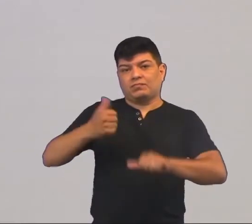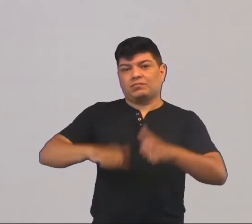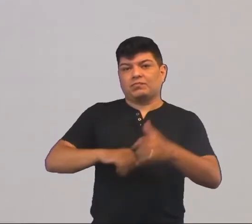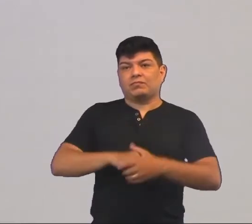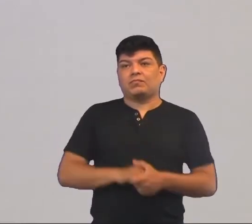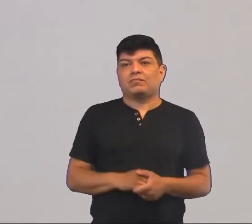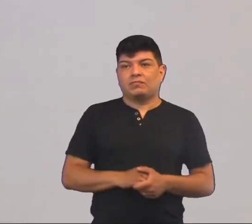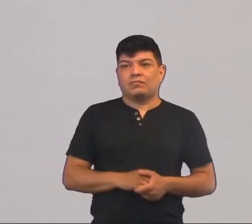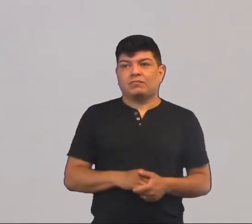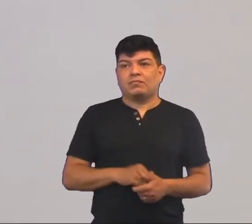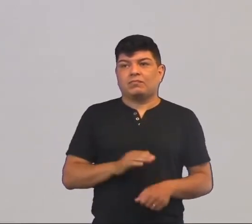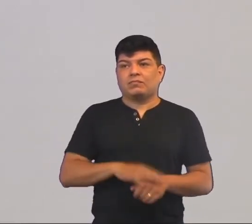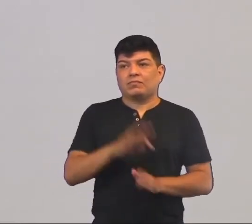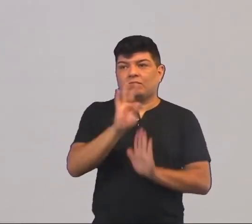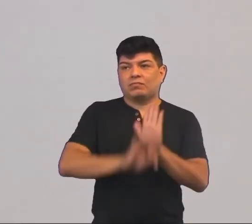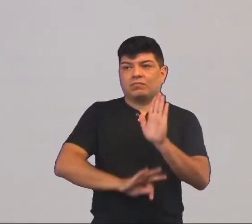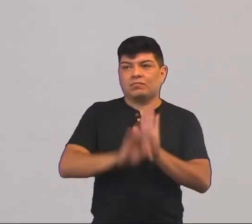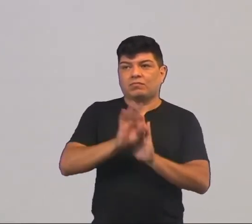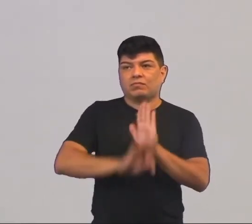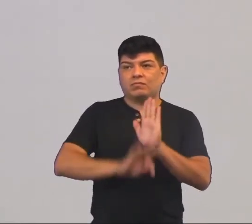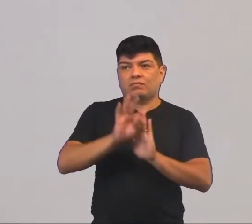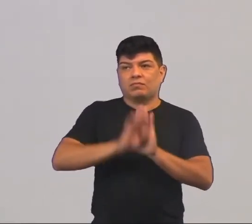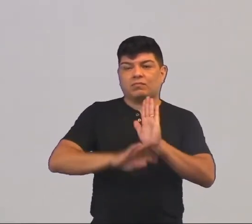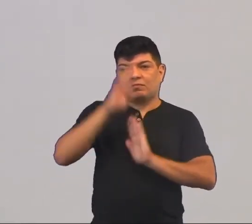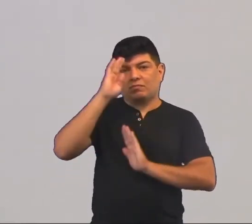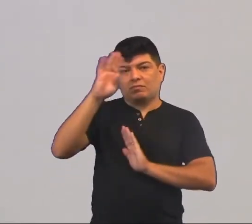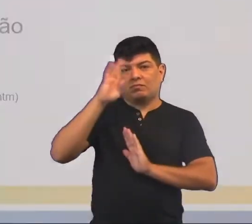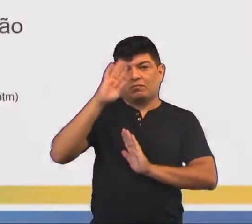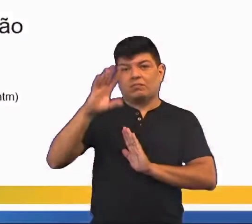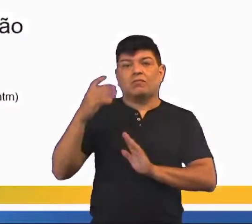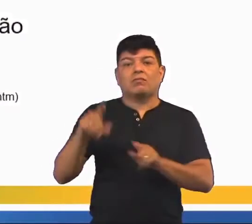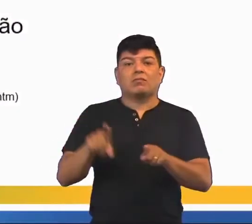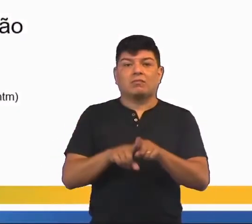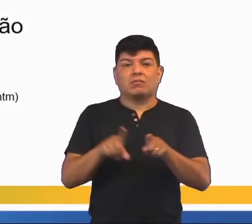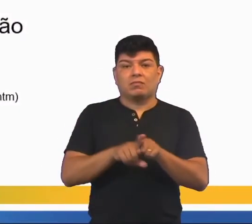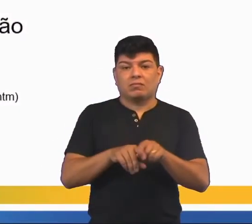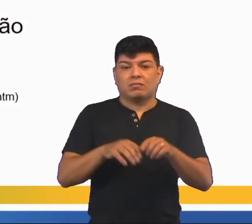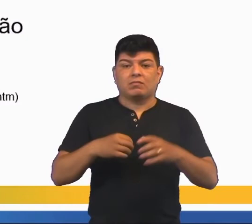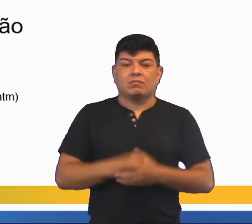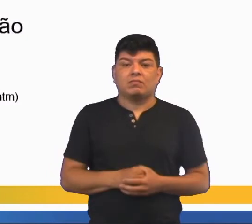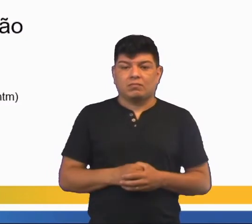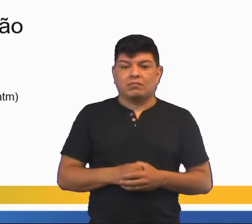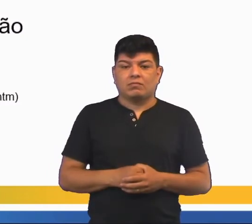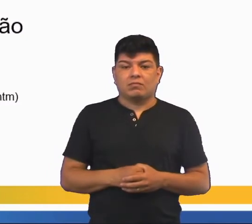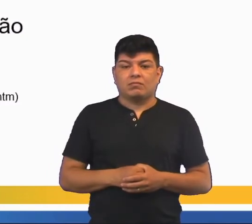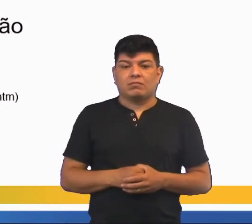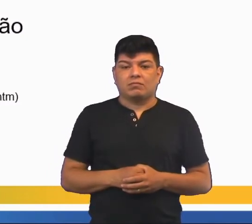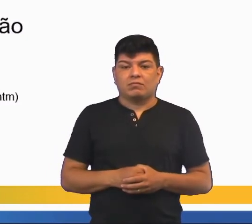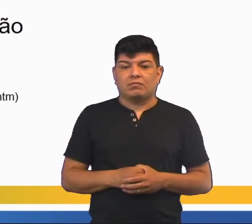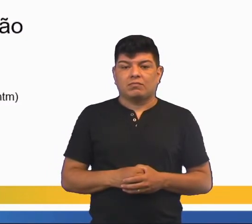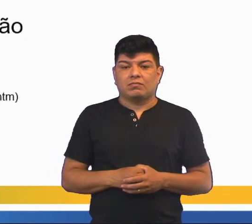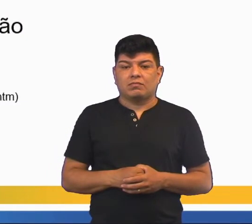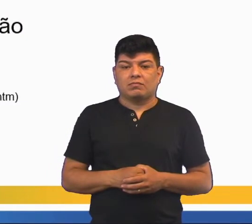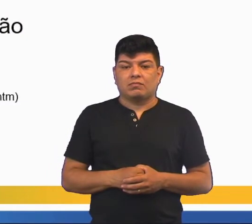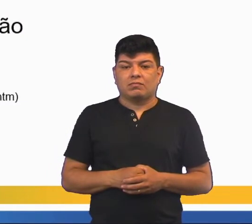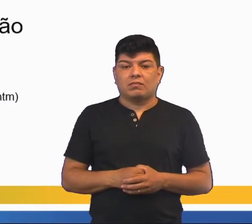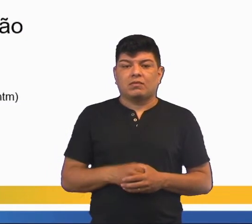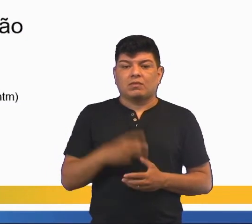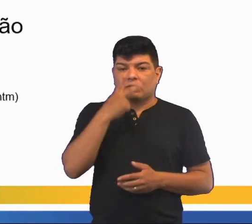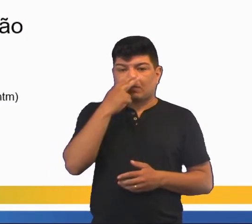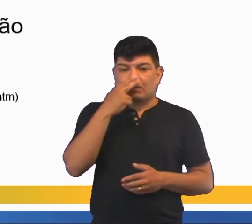analisar aqui mais um texto, que também é um texto fictício, que é a raposa e as uvas, né? Vamos analisar